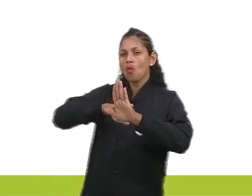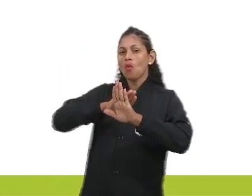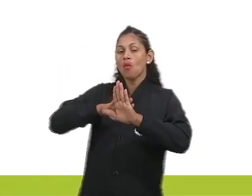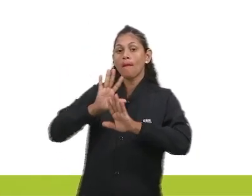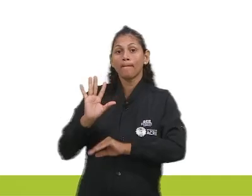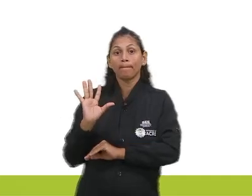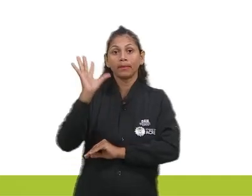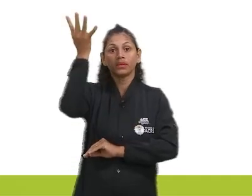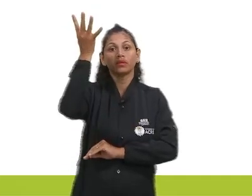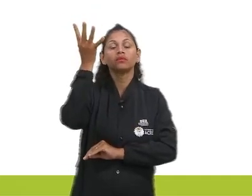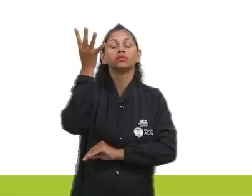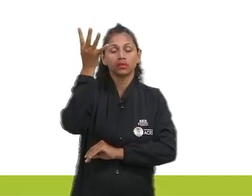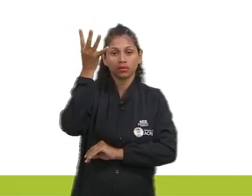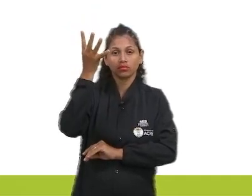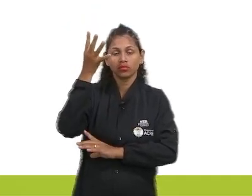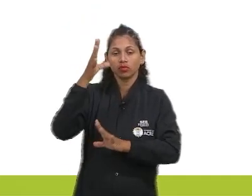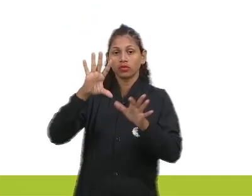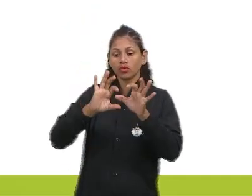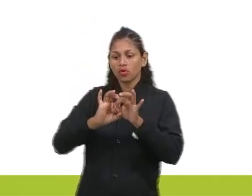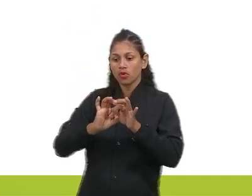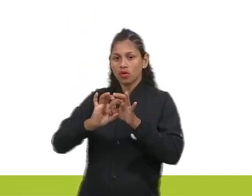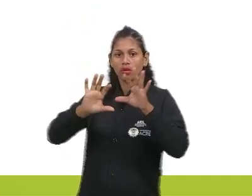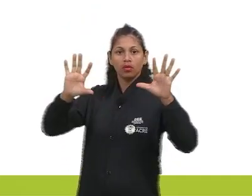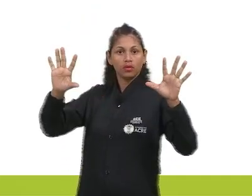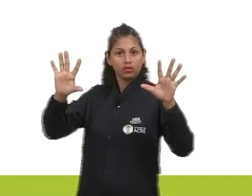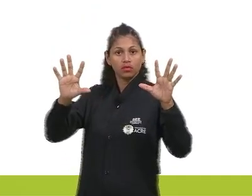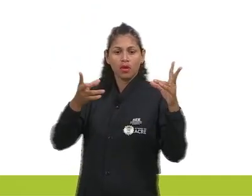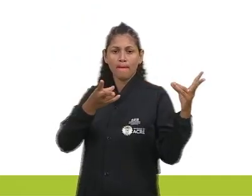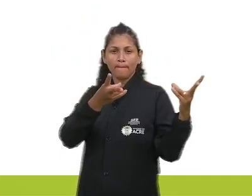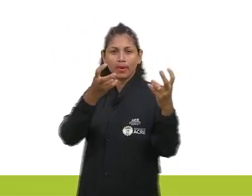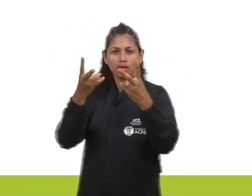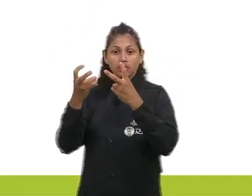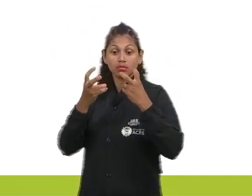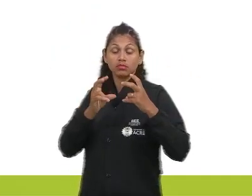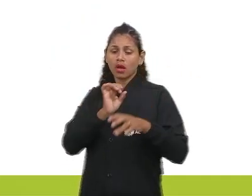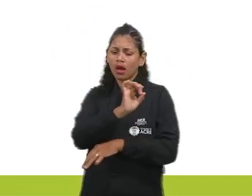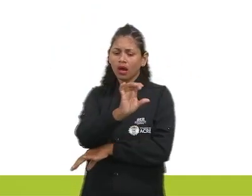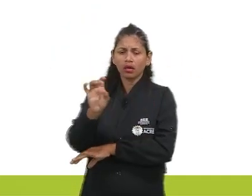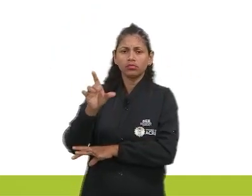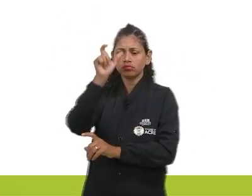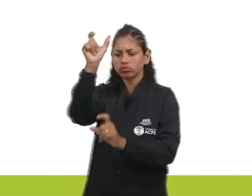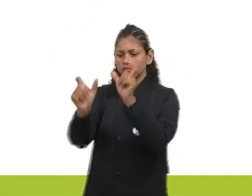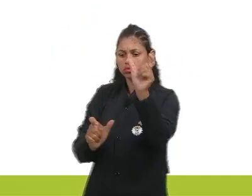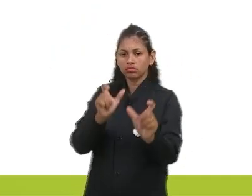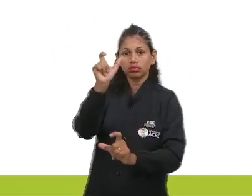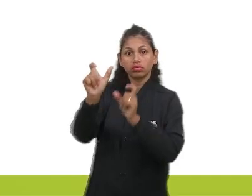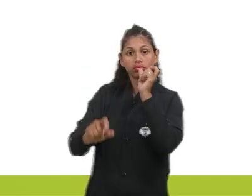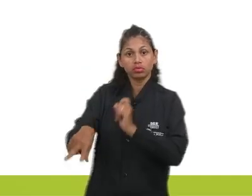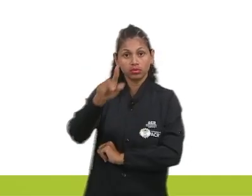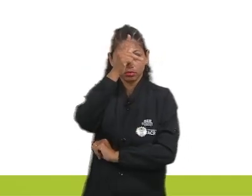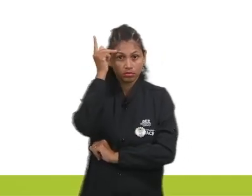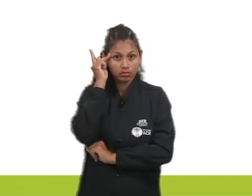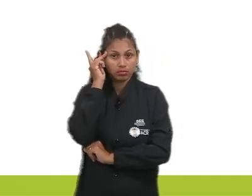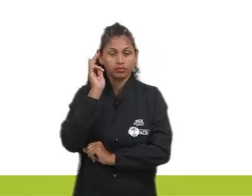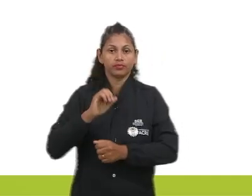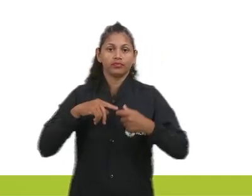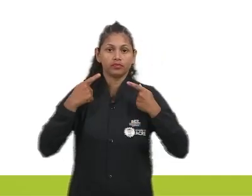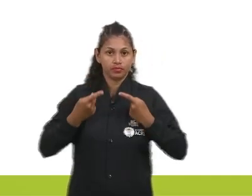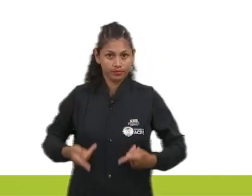são independentes da percepção de cada um de nós, de cada indivíduo, de cada ser